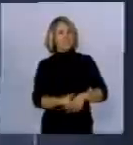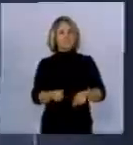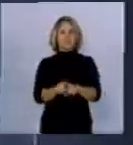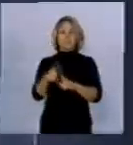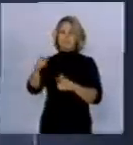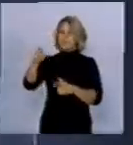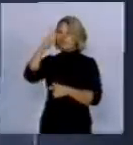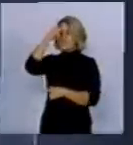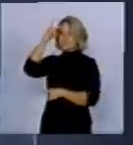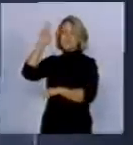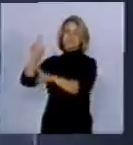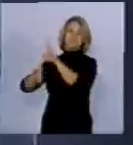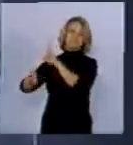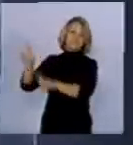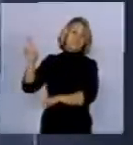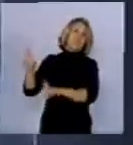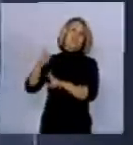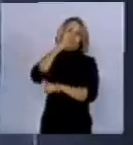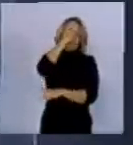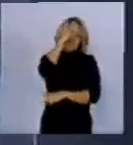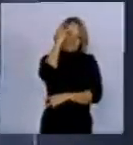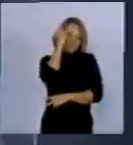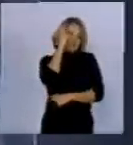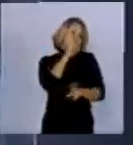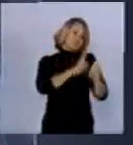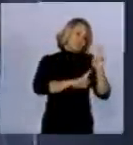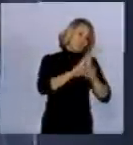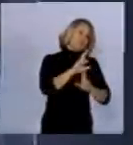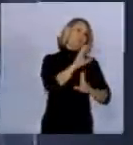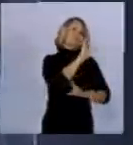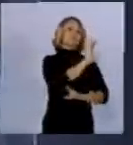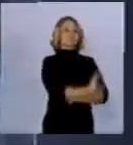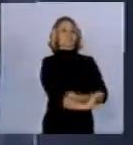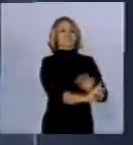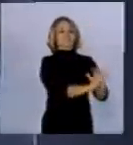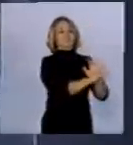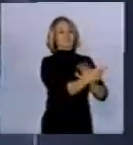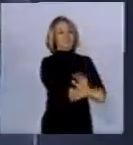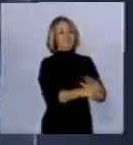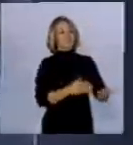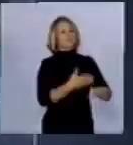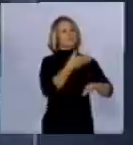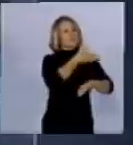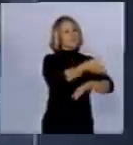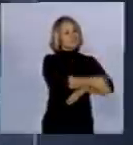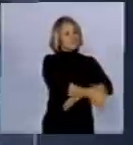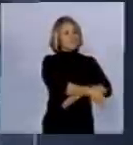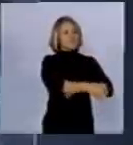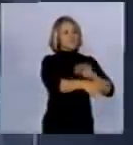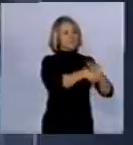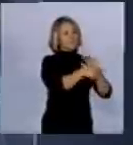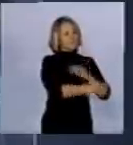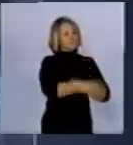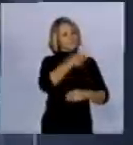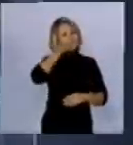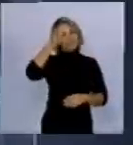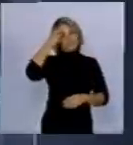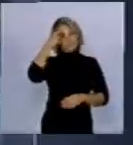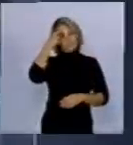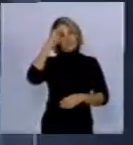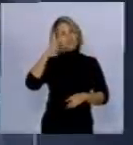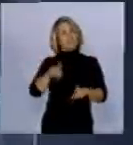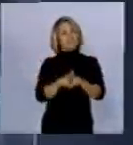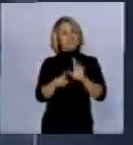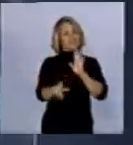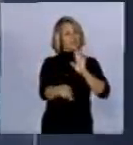cidadãos sejam eles idos como cidadãos no sentido de acesso à sua própria cultura e a sua própria